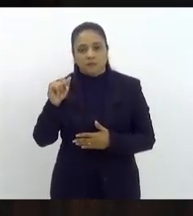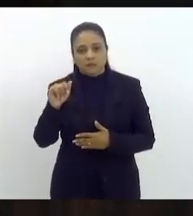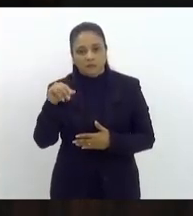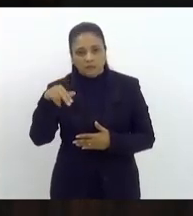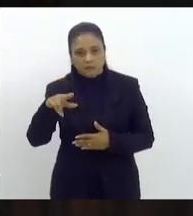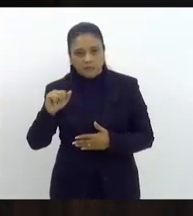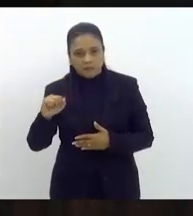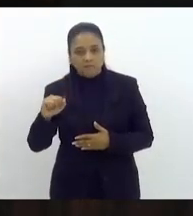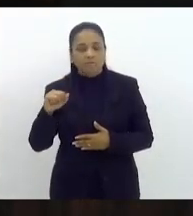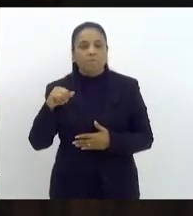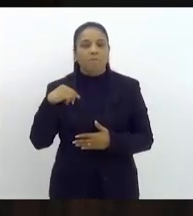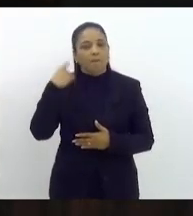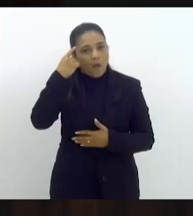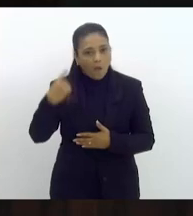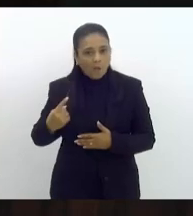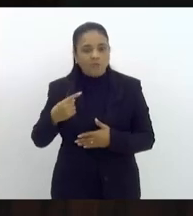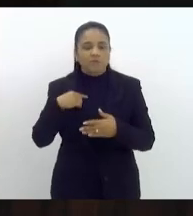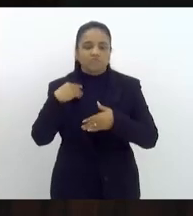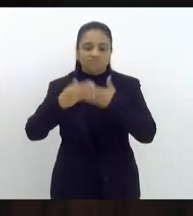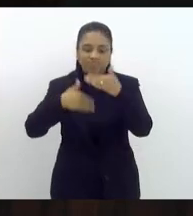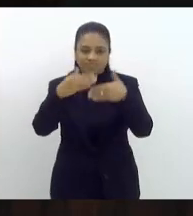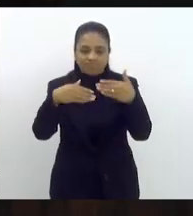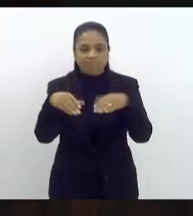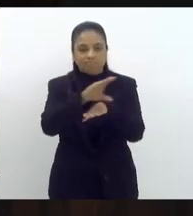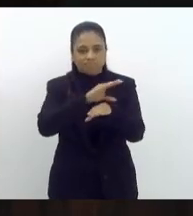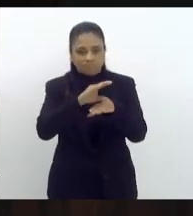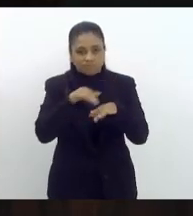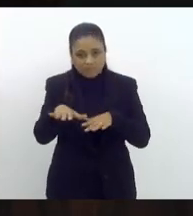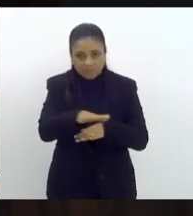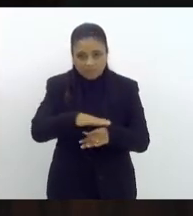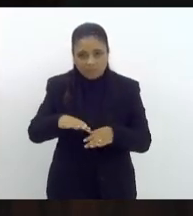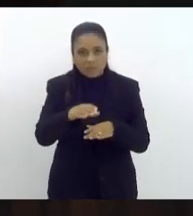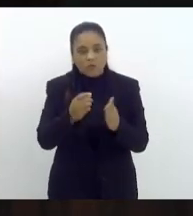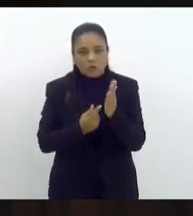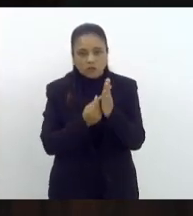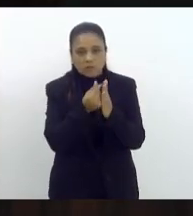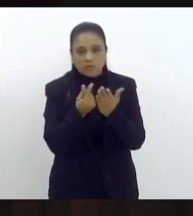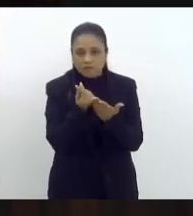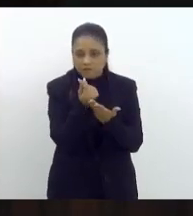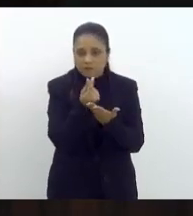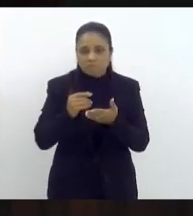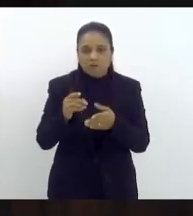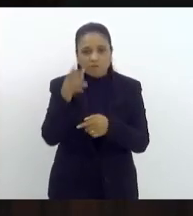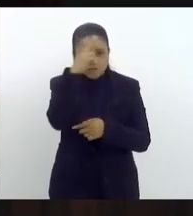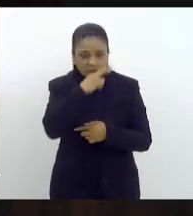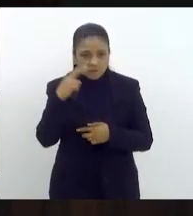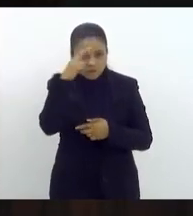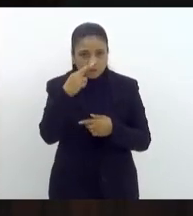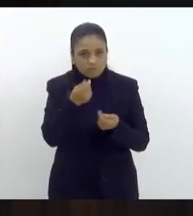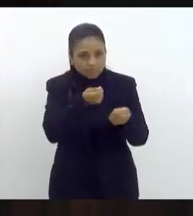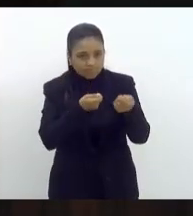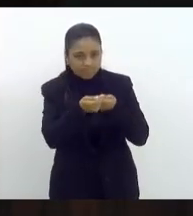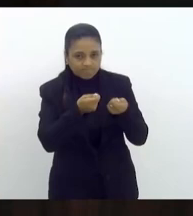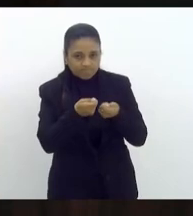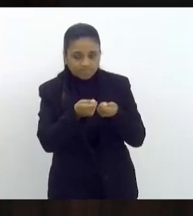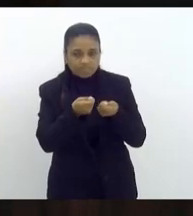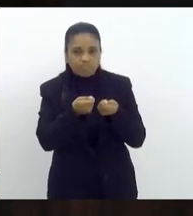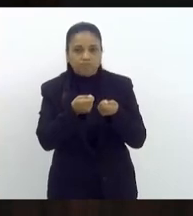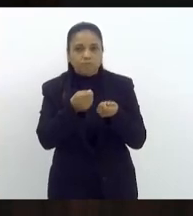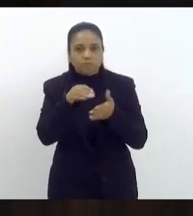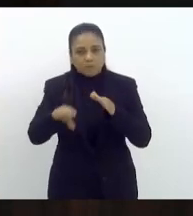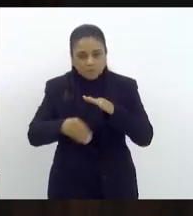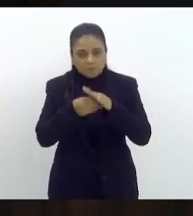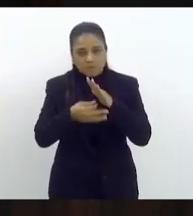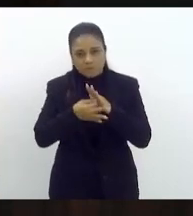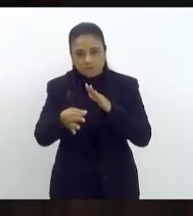de assuntos municipais e desenvolvimento Regional e de orçamento Finanças fiscalização financeira e controle para